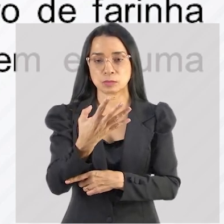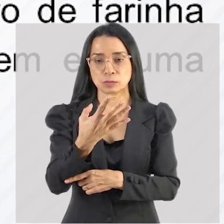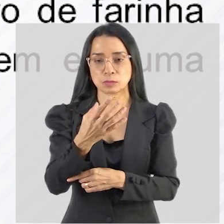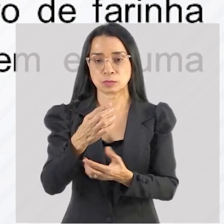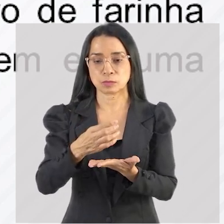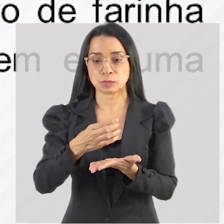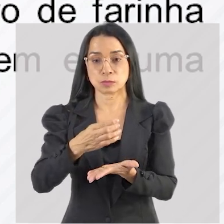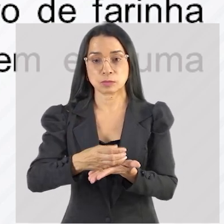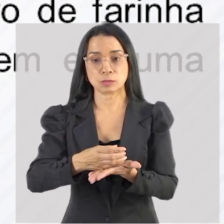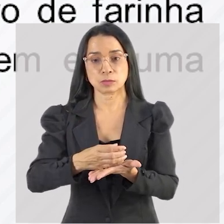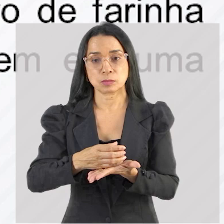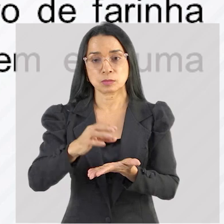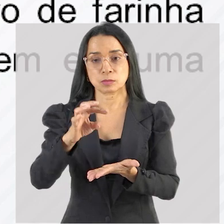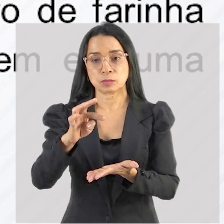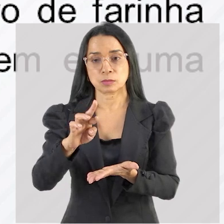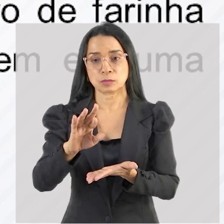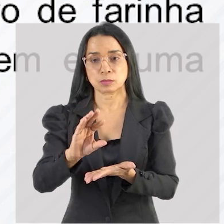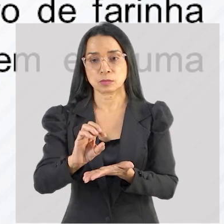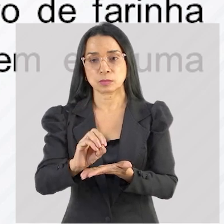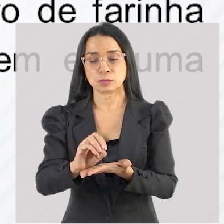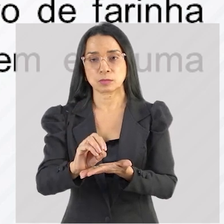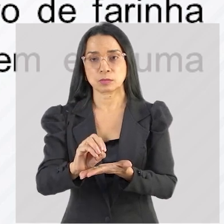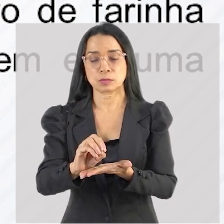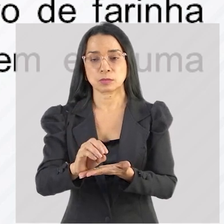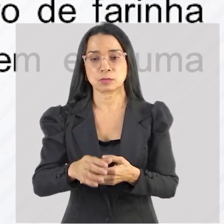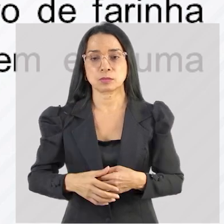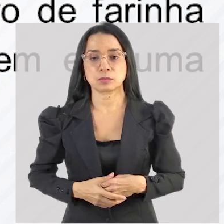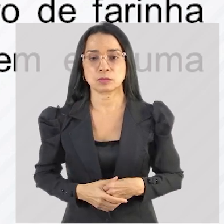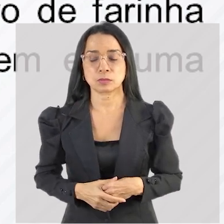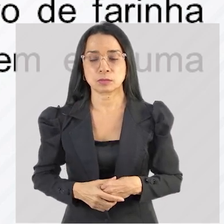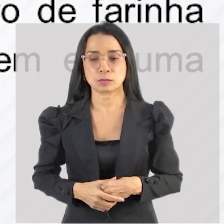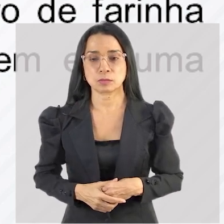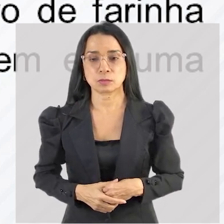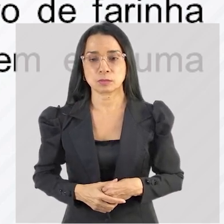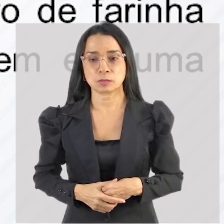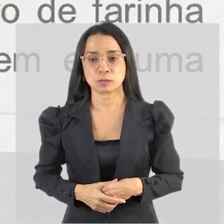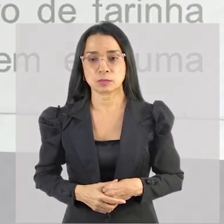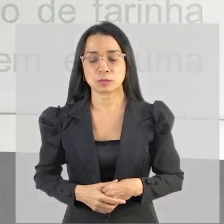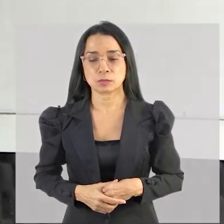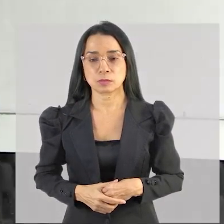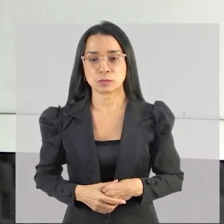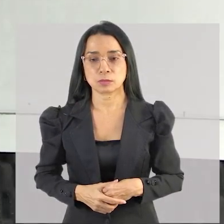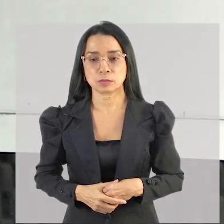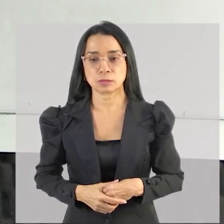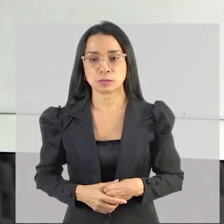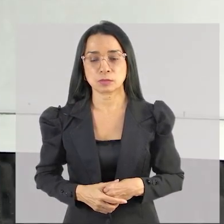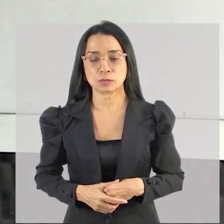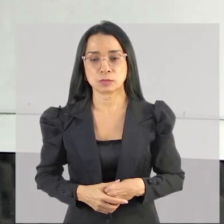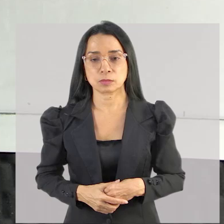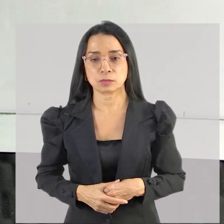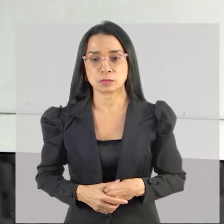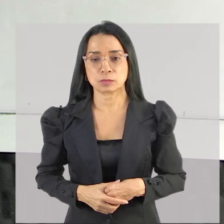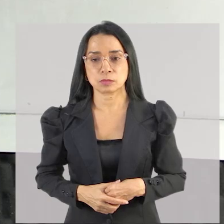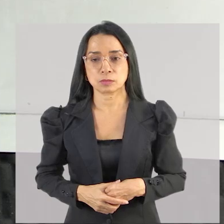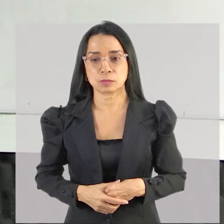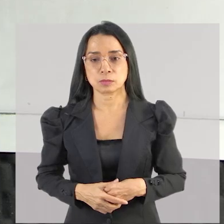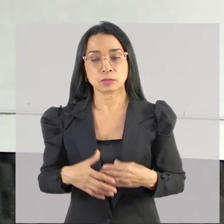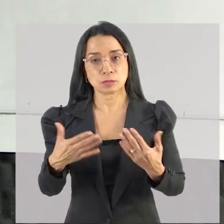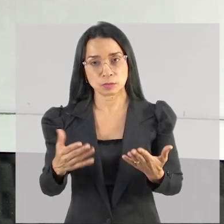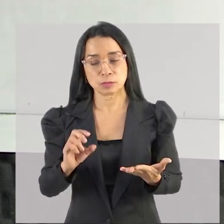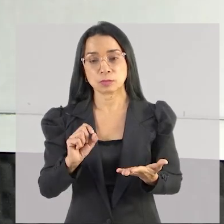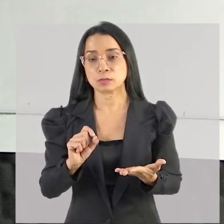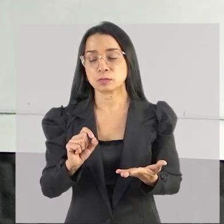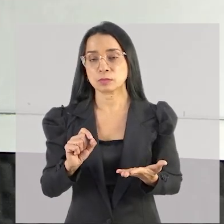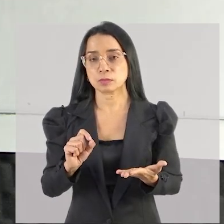4 xícaras de farinha de trigo, tá? A 4 vezes xícaras de farinha de trigo.